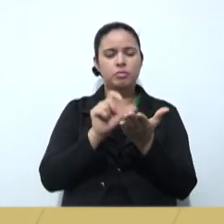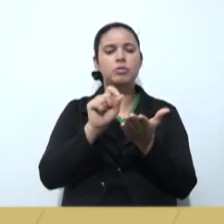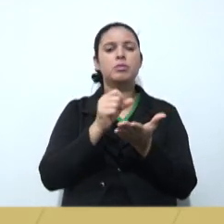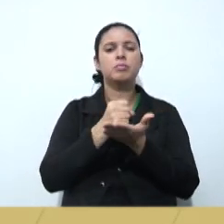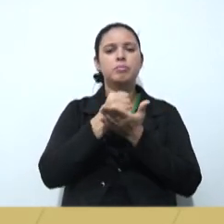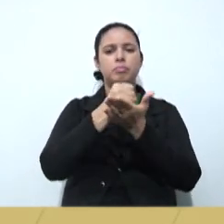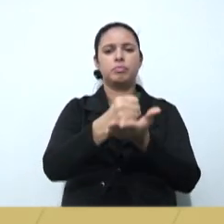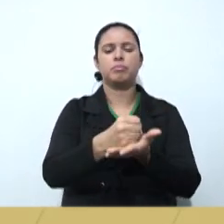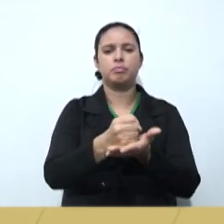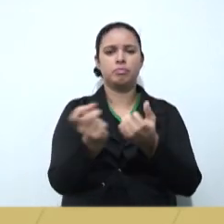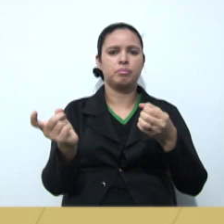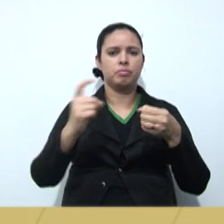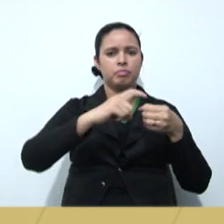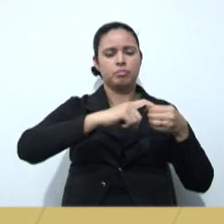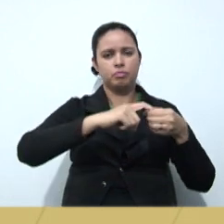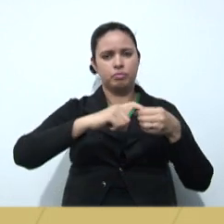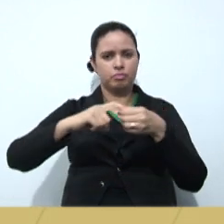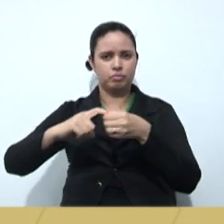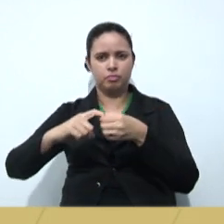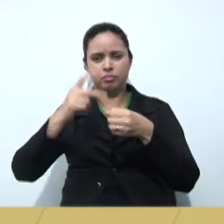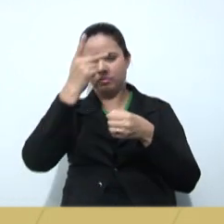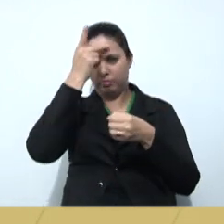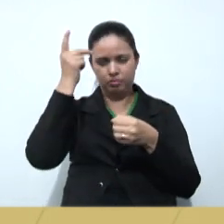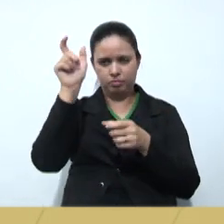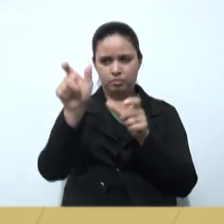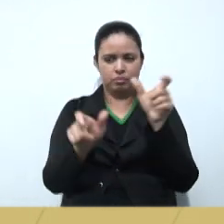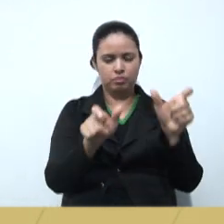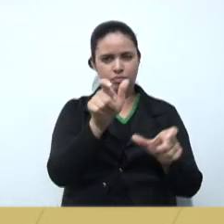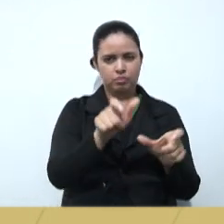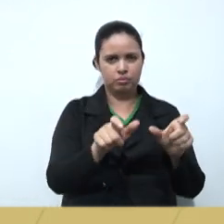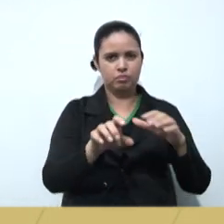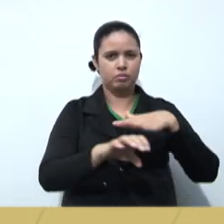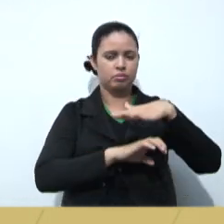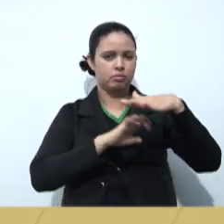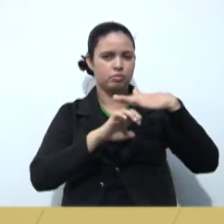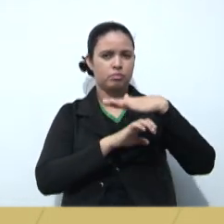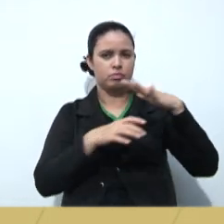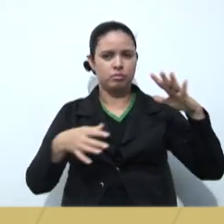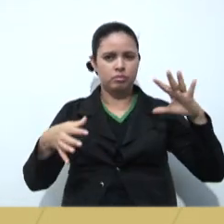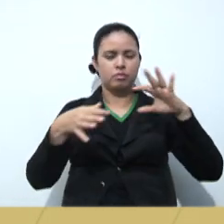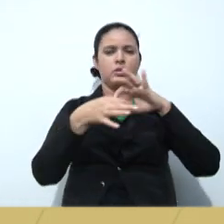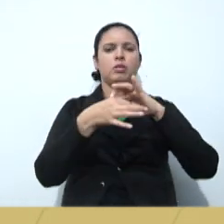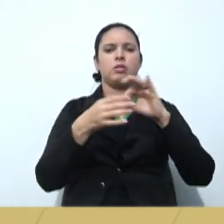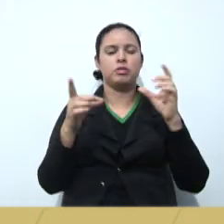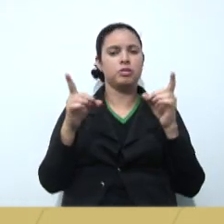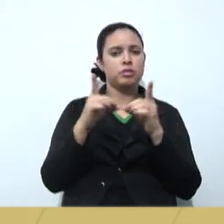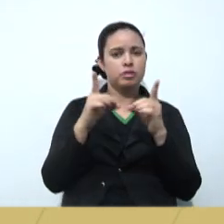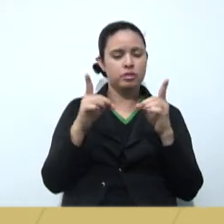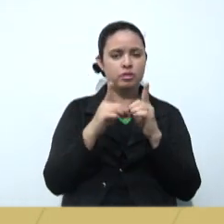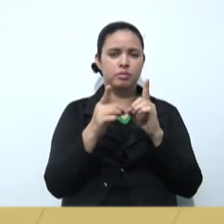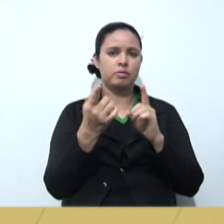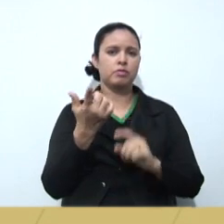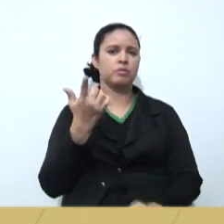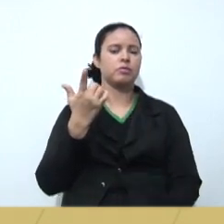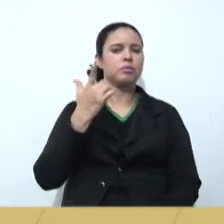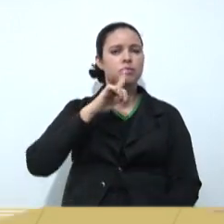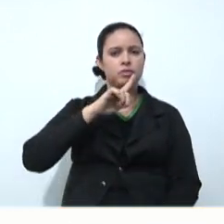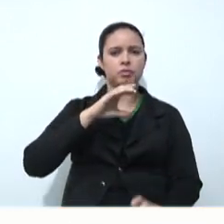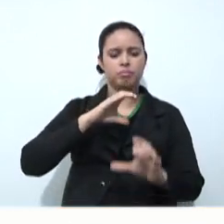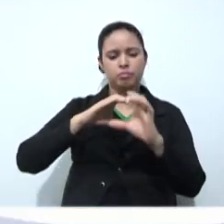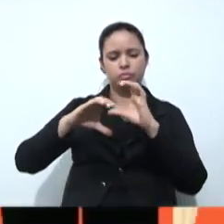formar uma parceria entre funcionários e empresa, para que, de uma forma dinâmica e funcional, haja diálogo